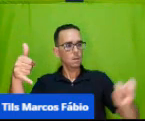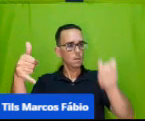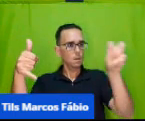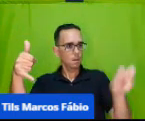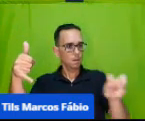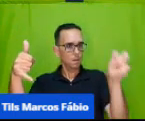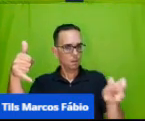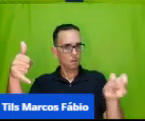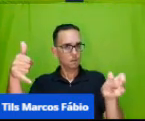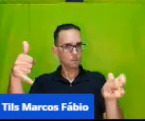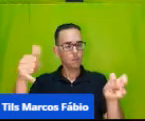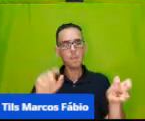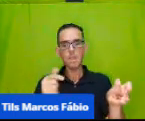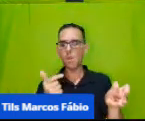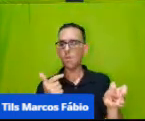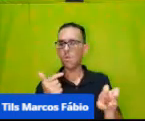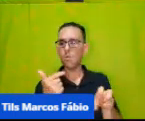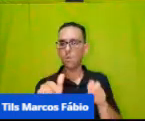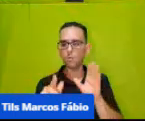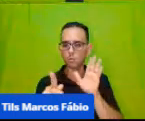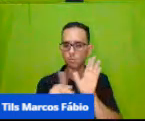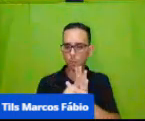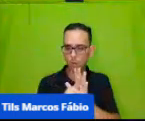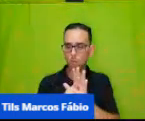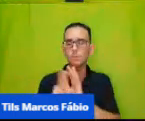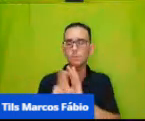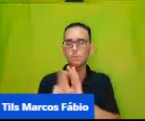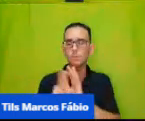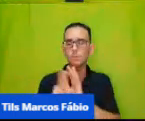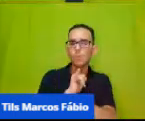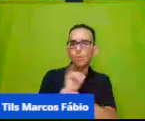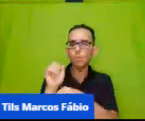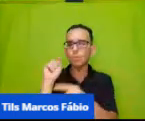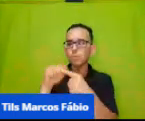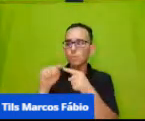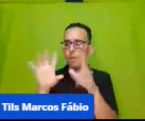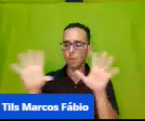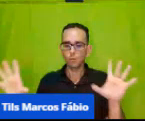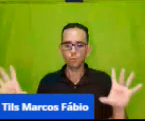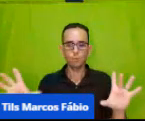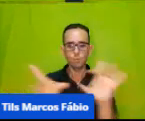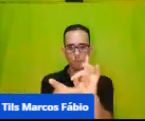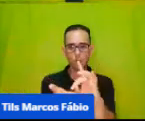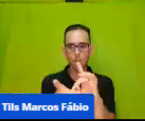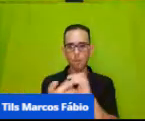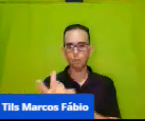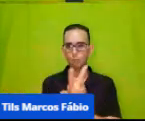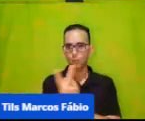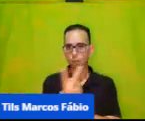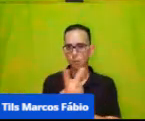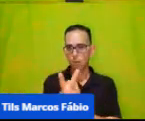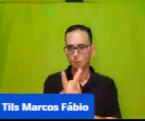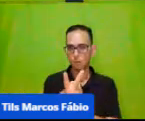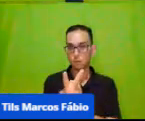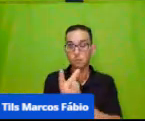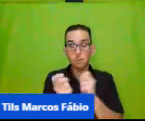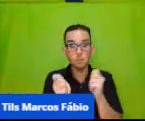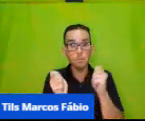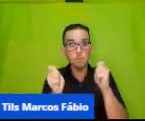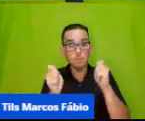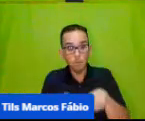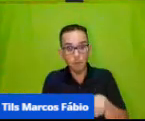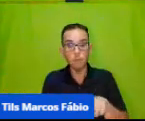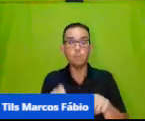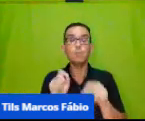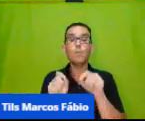Aí depois tem outro recurso do próprio Windows que vai juntar esses dois instrumentos, e daí